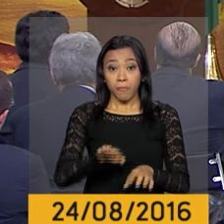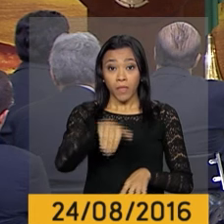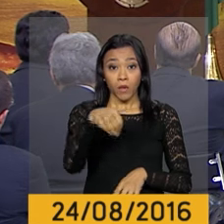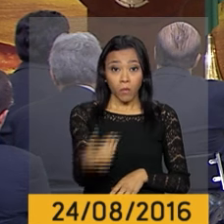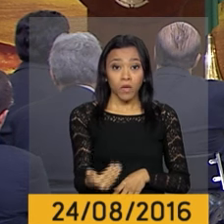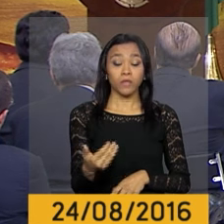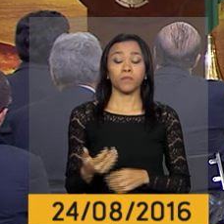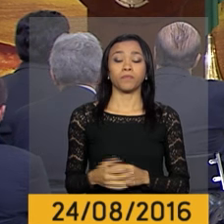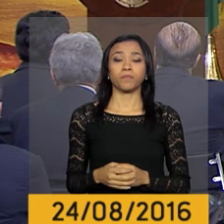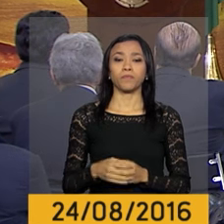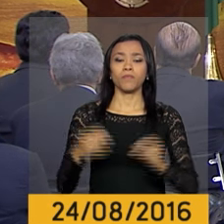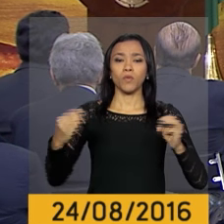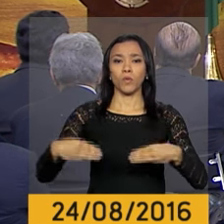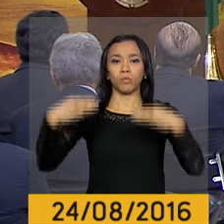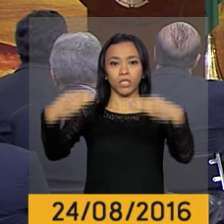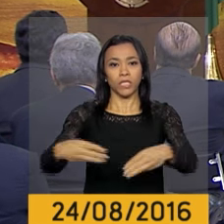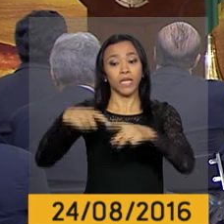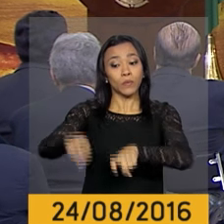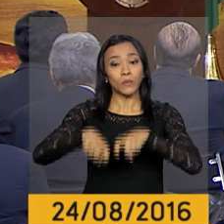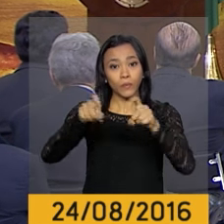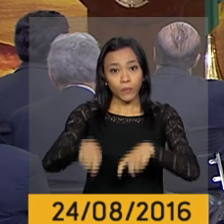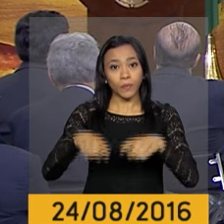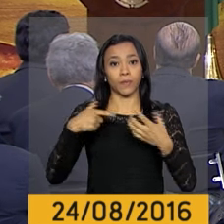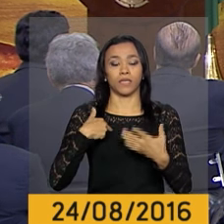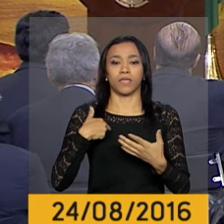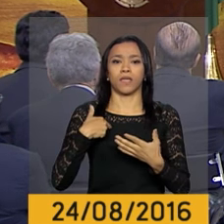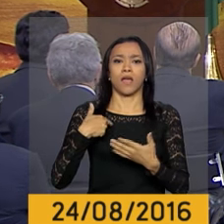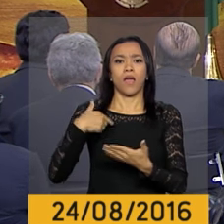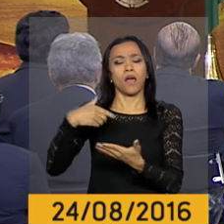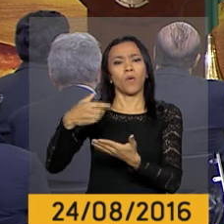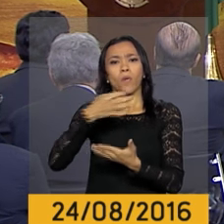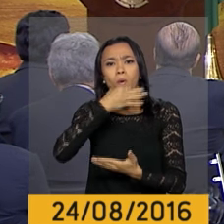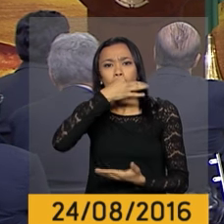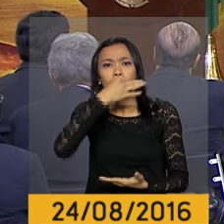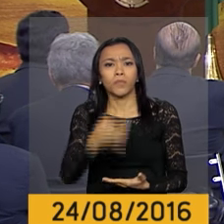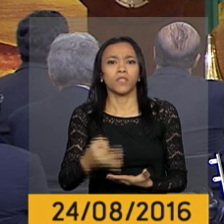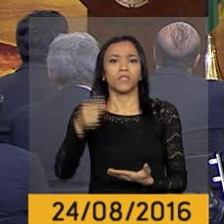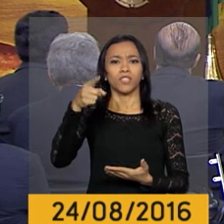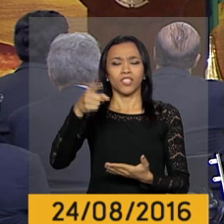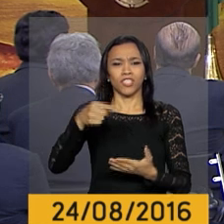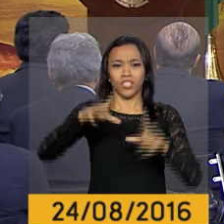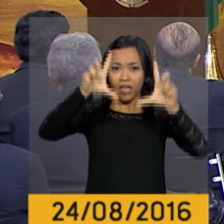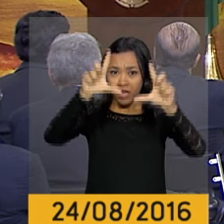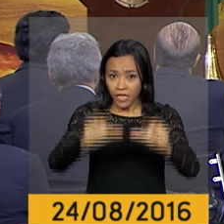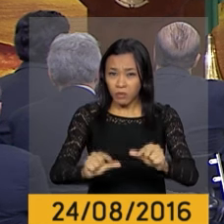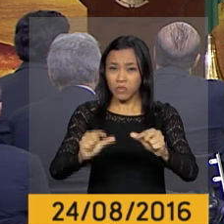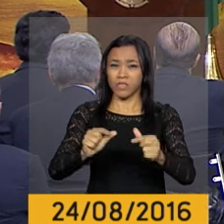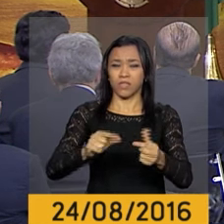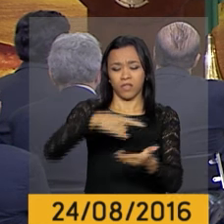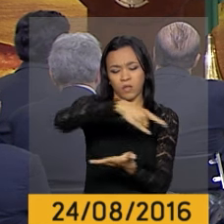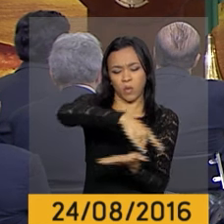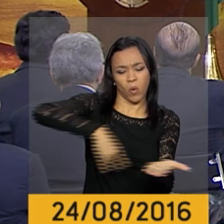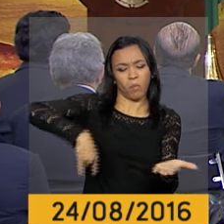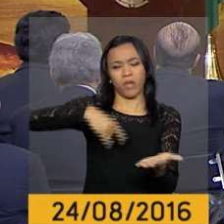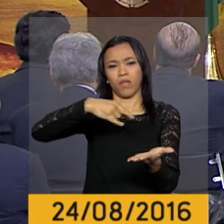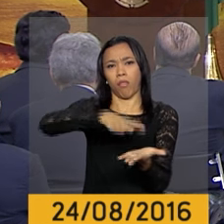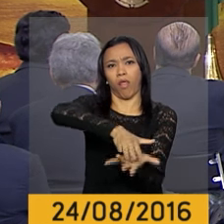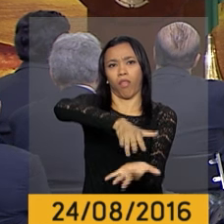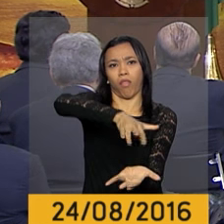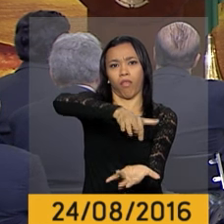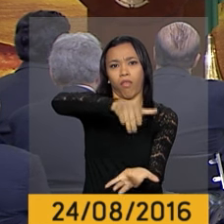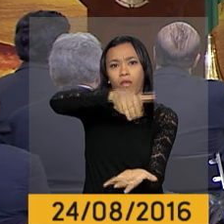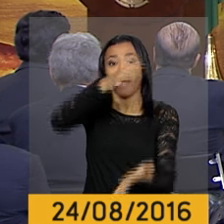este trabalho excepcional, extraordinário da desburocratização, isto facilita a atuação